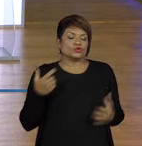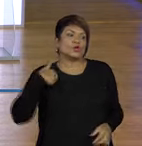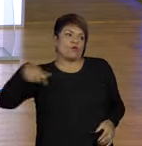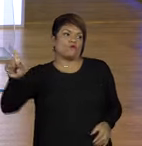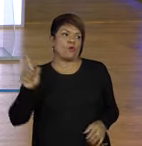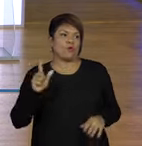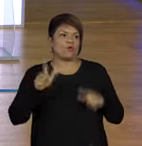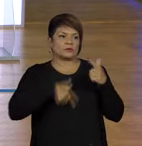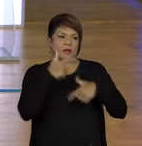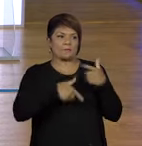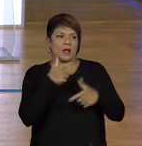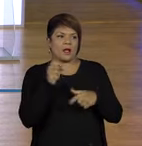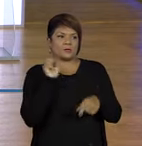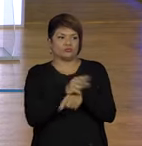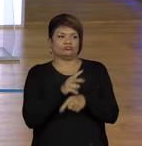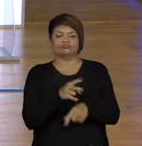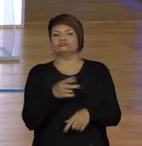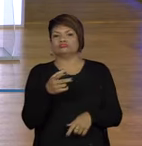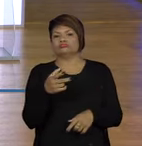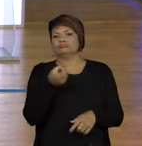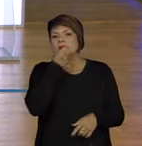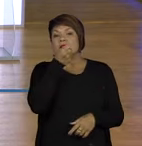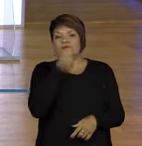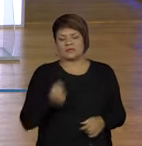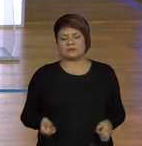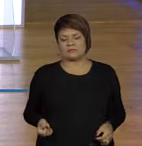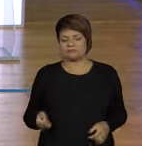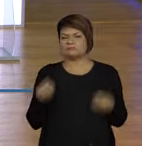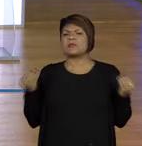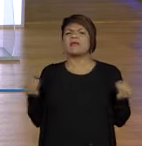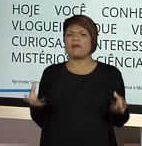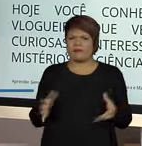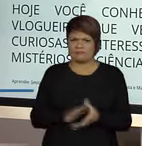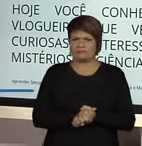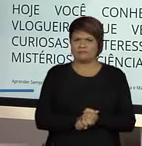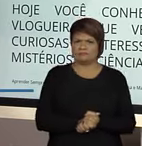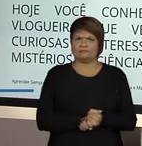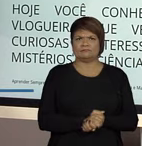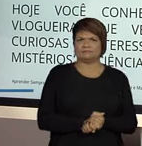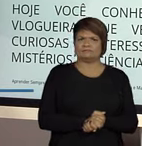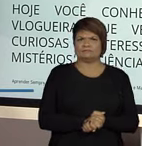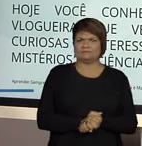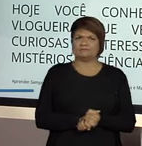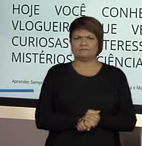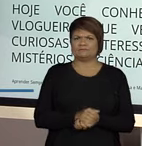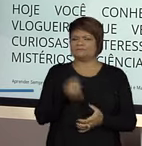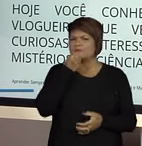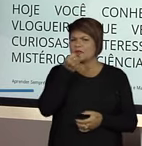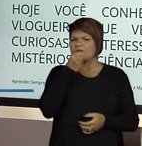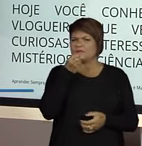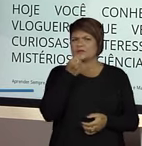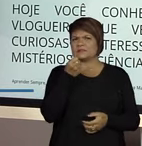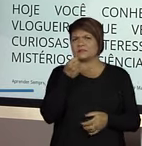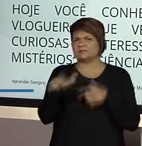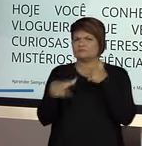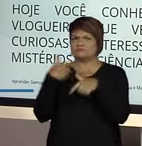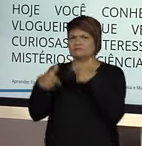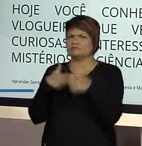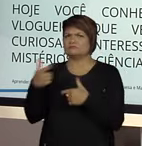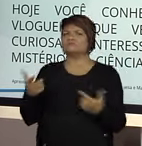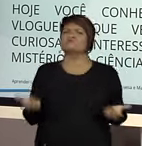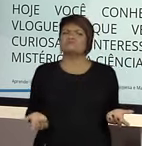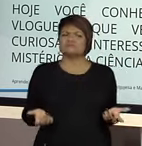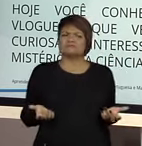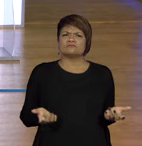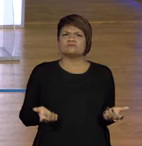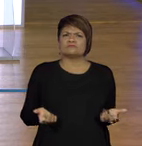emprego. Para que será que serve uma entrevista de emprego, hein, professora Juliana? Uma entrevista de emprego. Serve para a gente